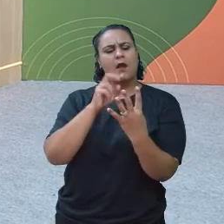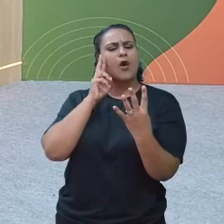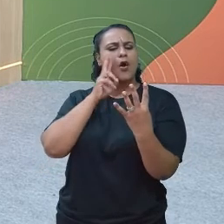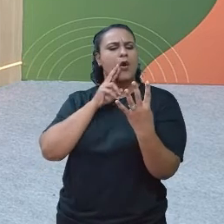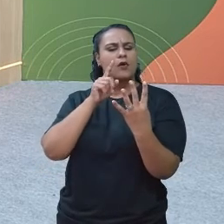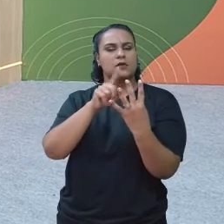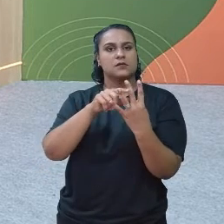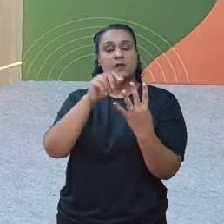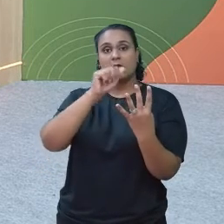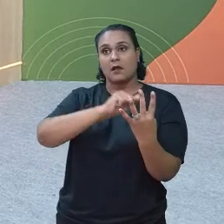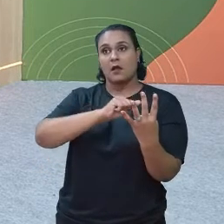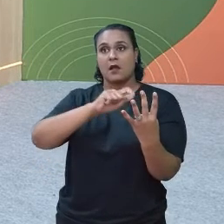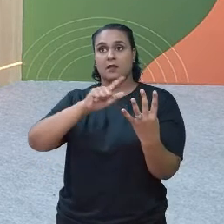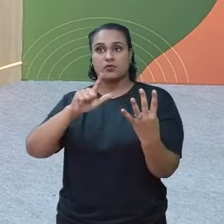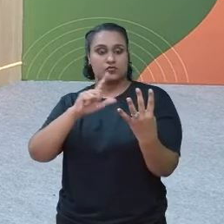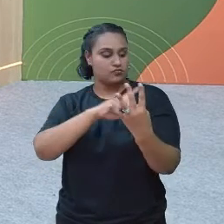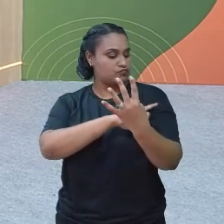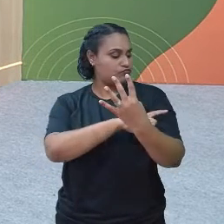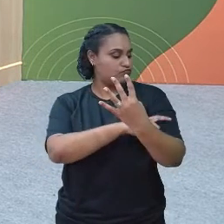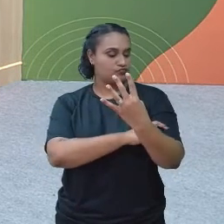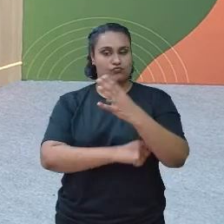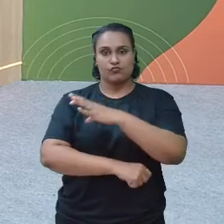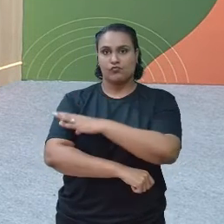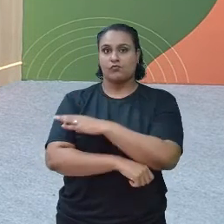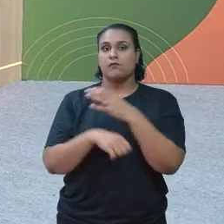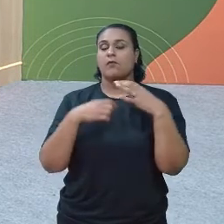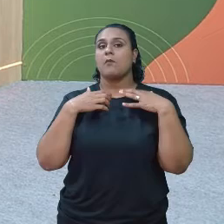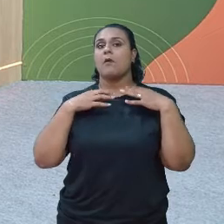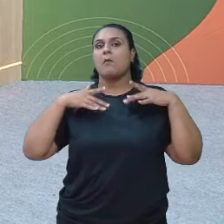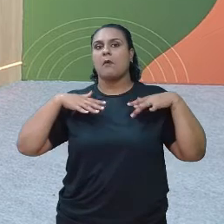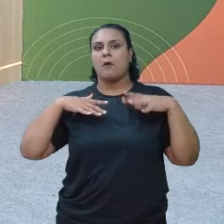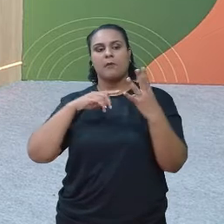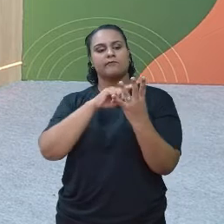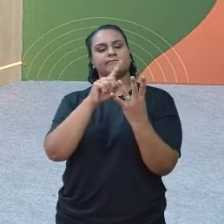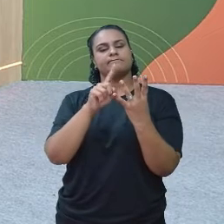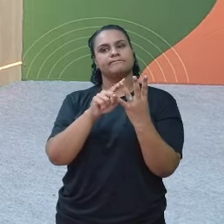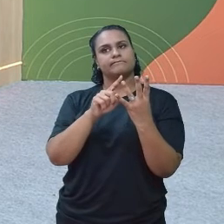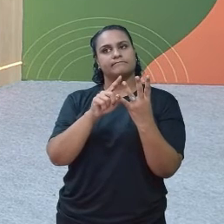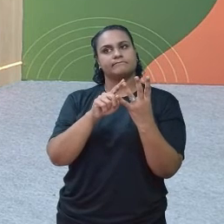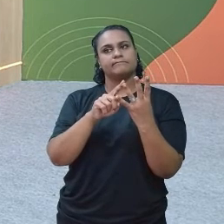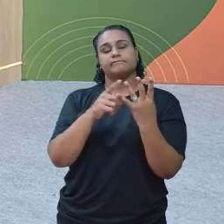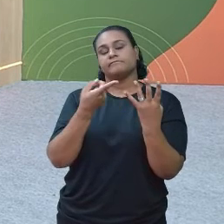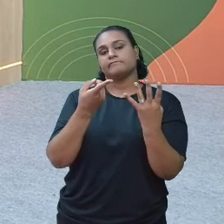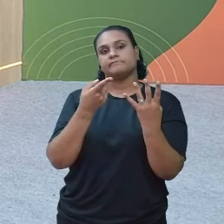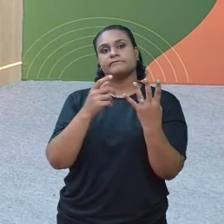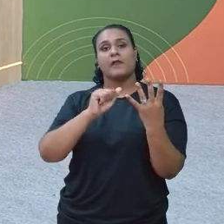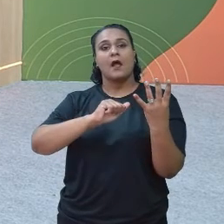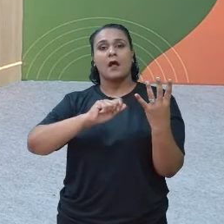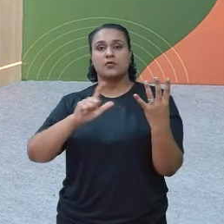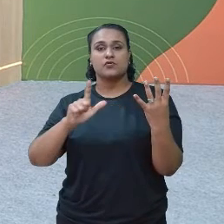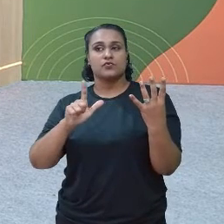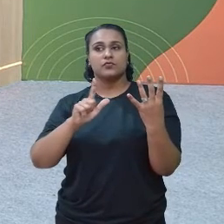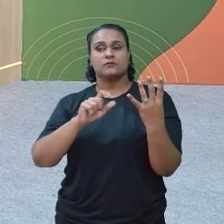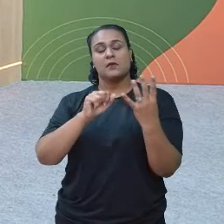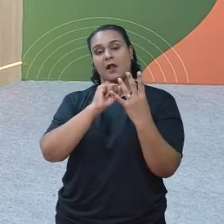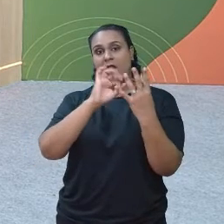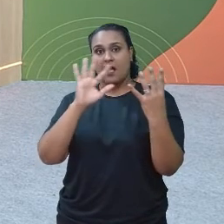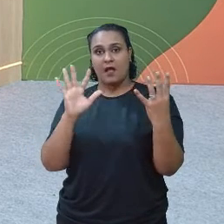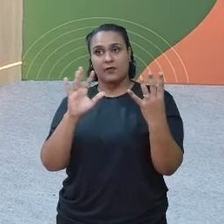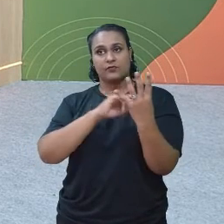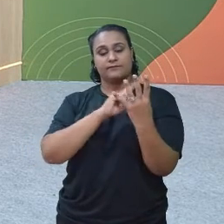essa blusa azul com mangas e golas um azul mais escuro, ela pode vestir essa blusa azul com